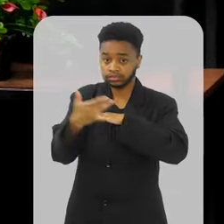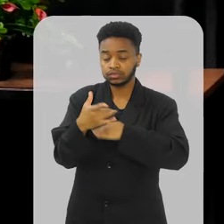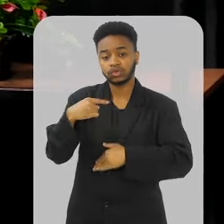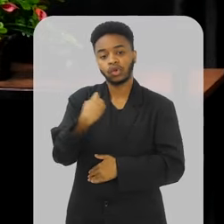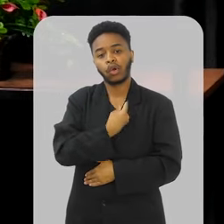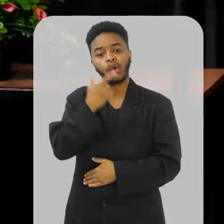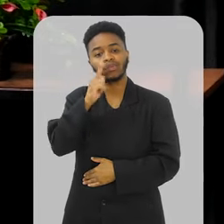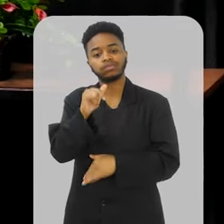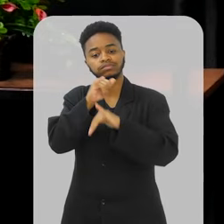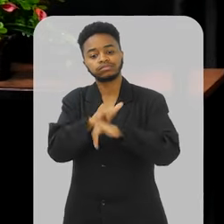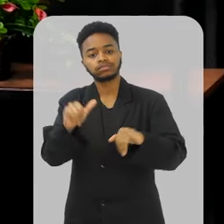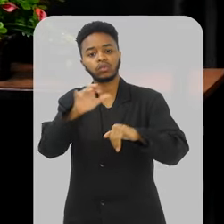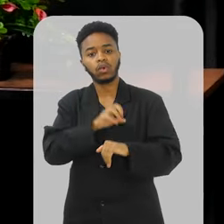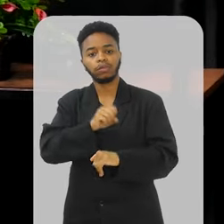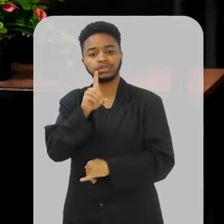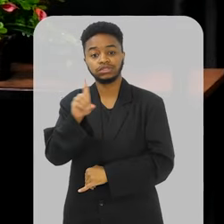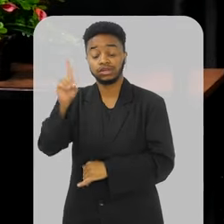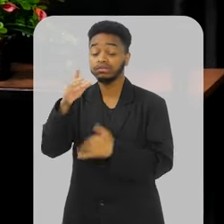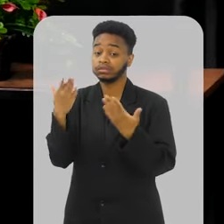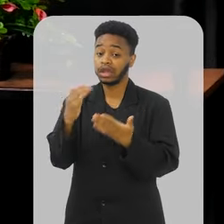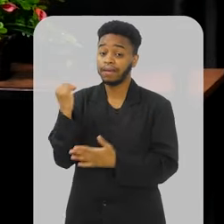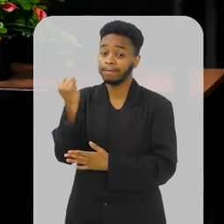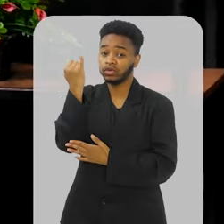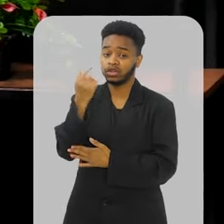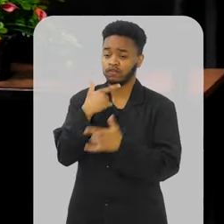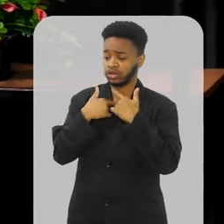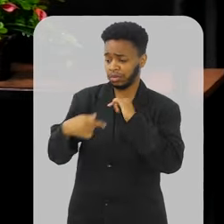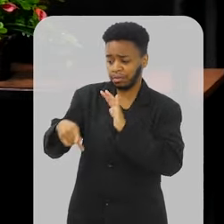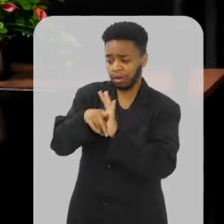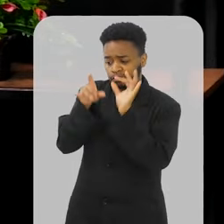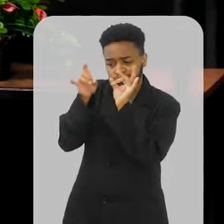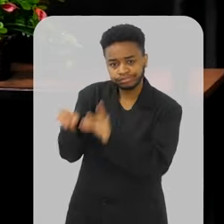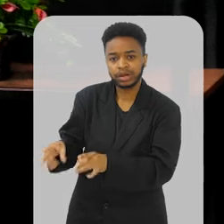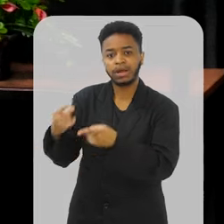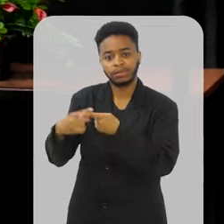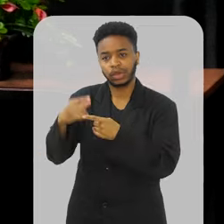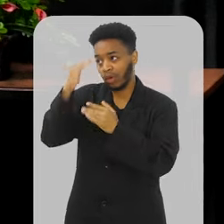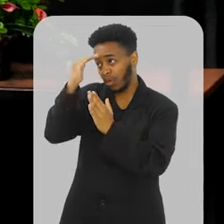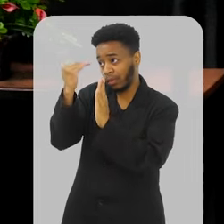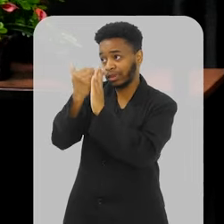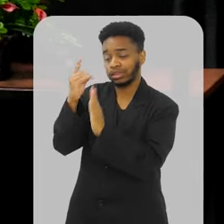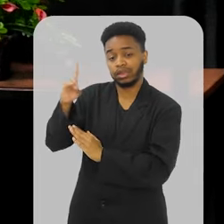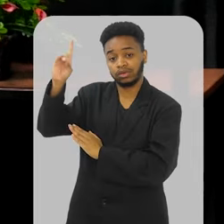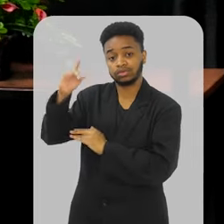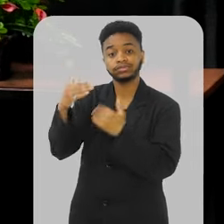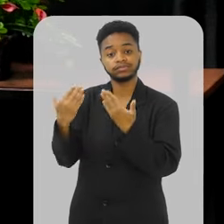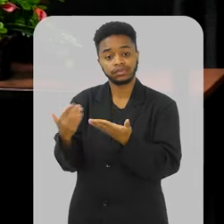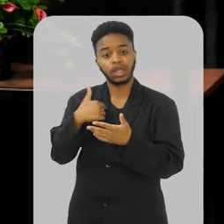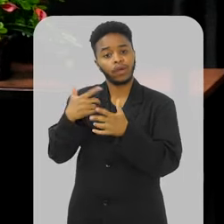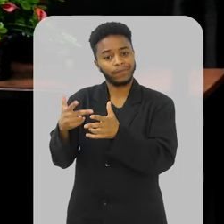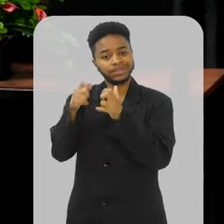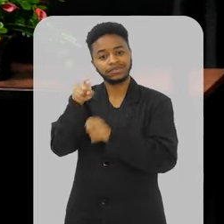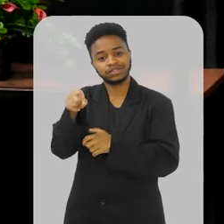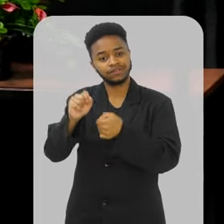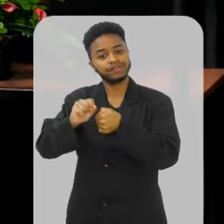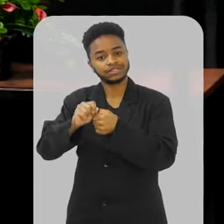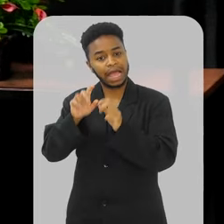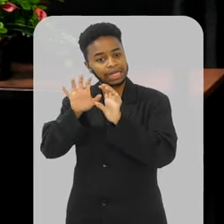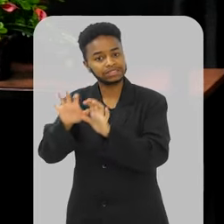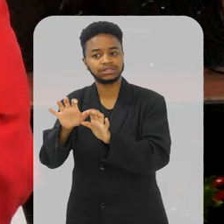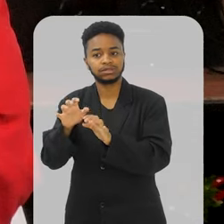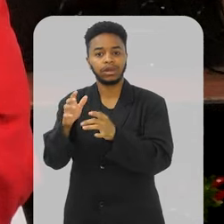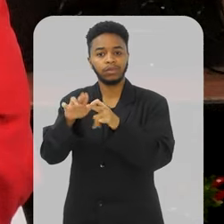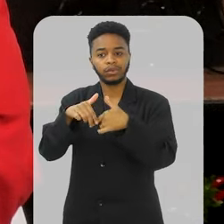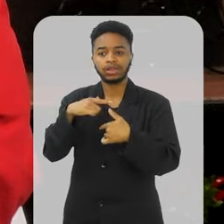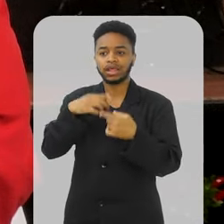que vale a pena sabe você abrir mão da sua própria vontade para poder fazer a vontade de Deus e eu vejo você com o seu